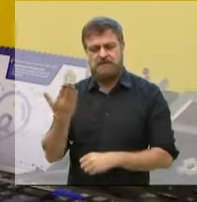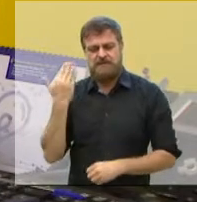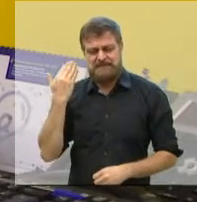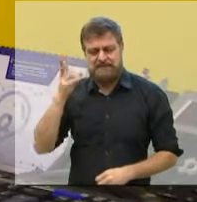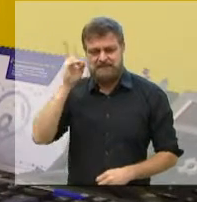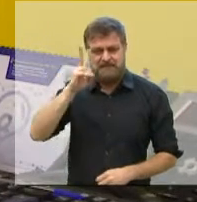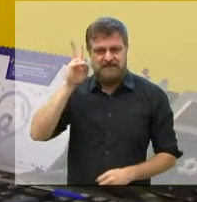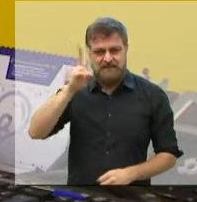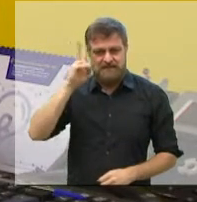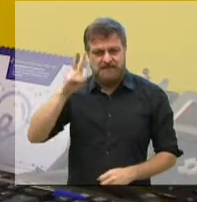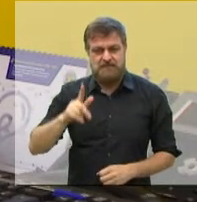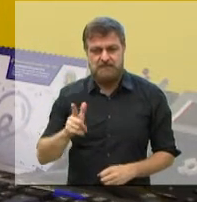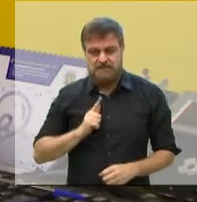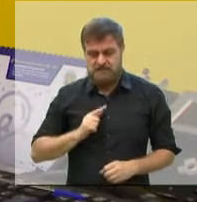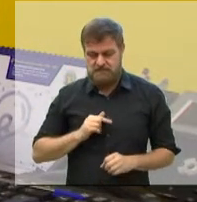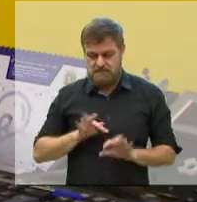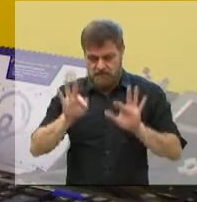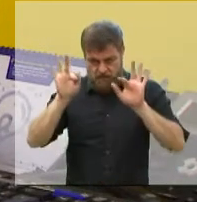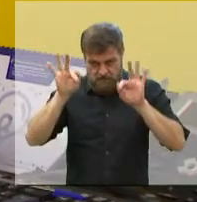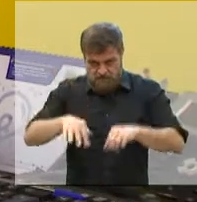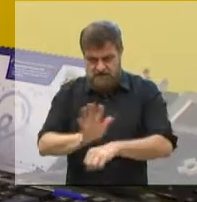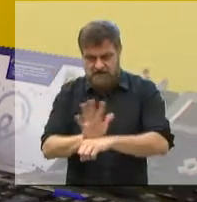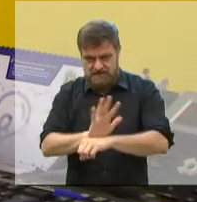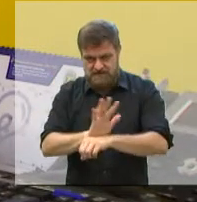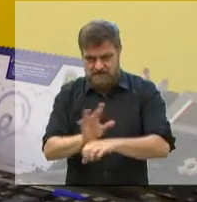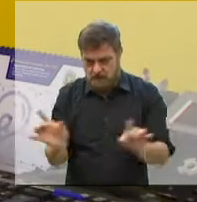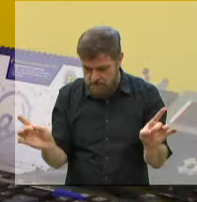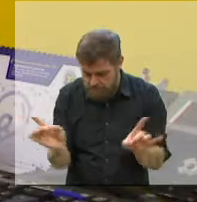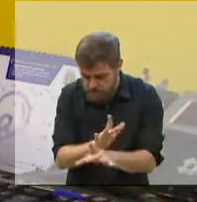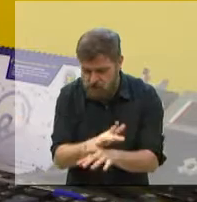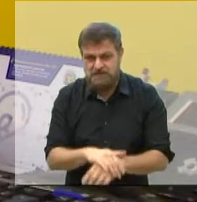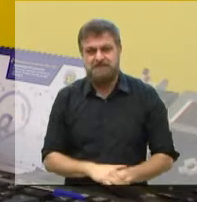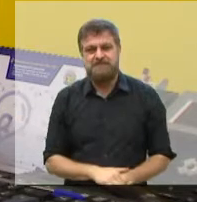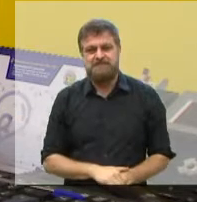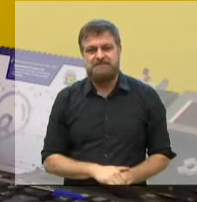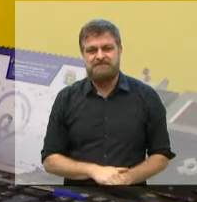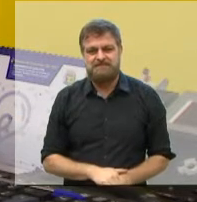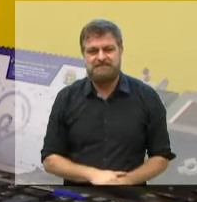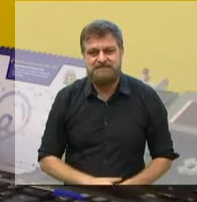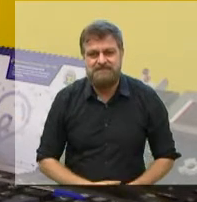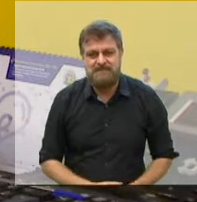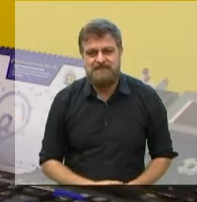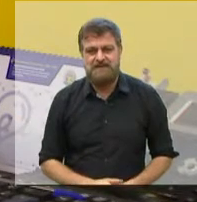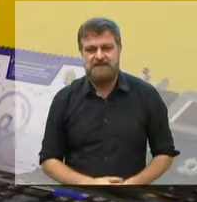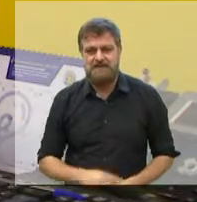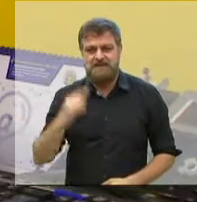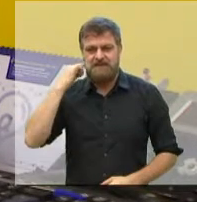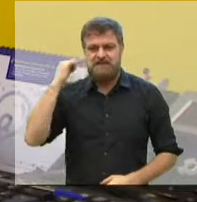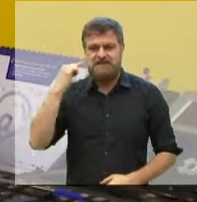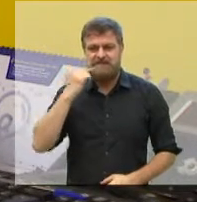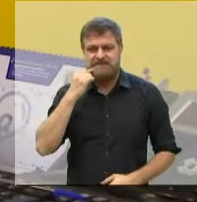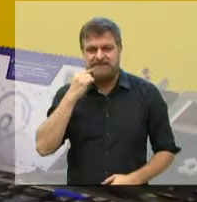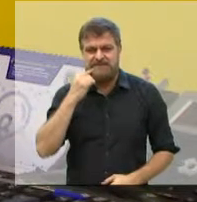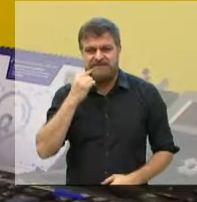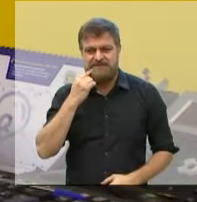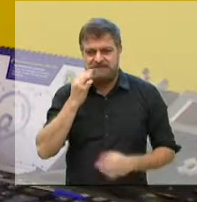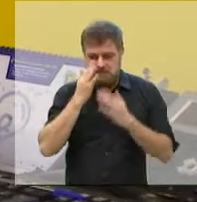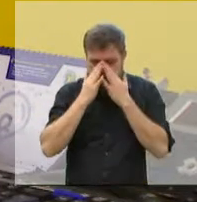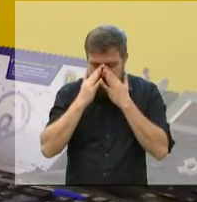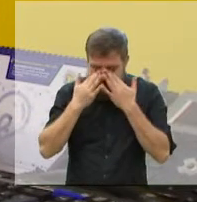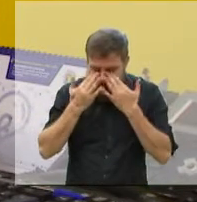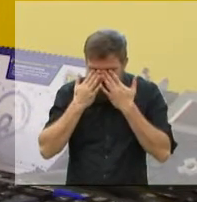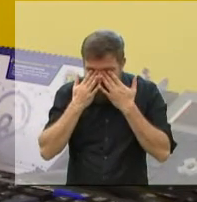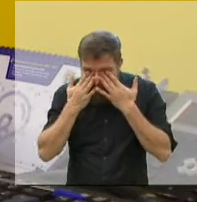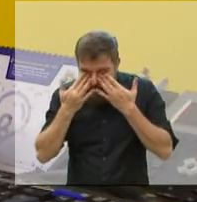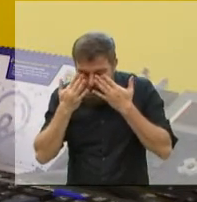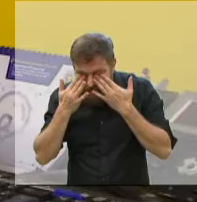lembro que assim que terminou as sessões do cinema, os surdos saíam chorando,